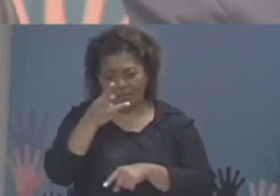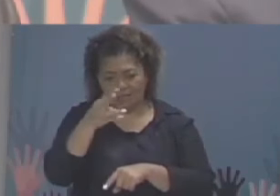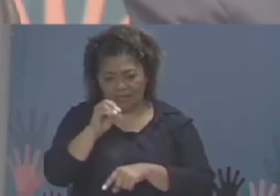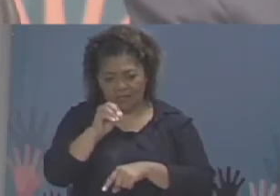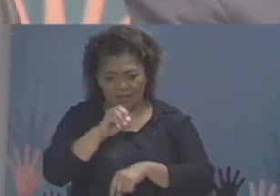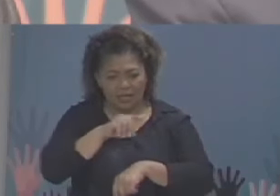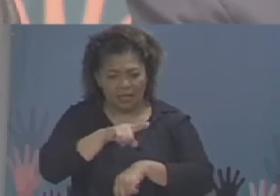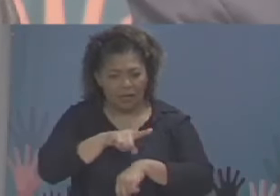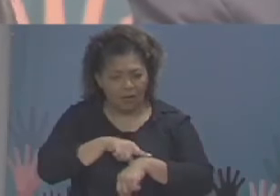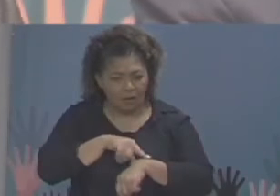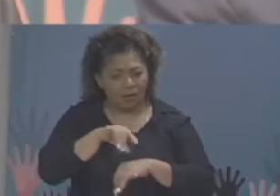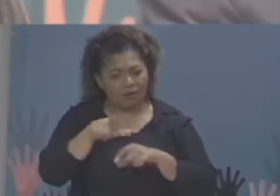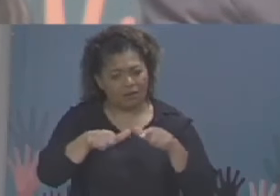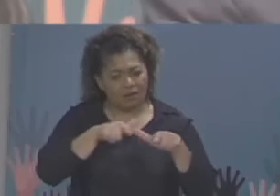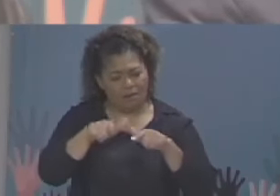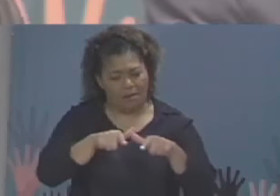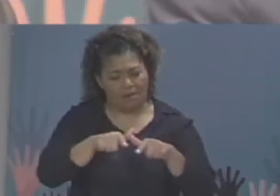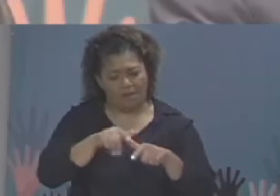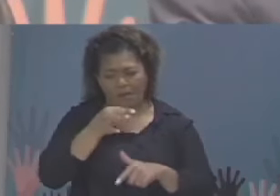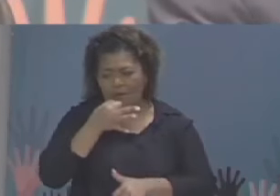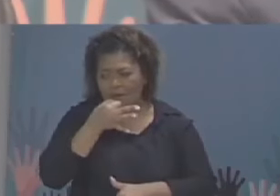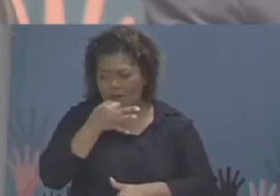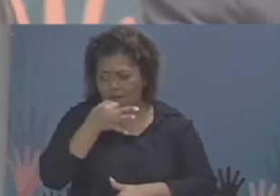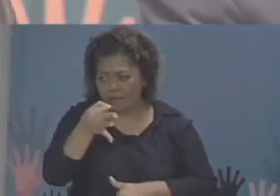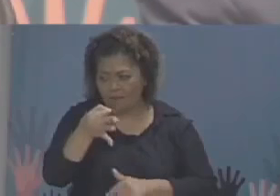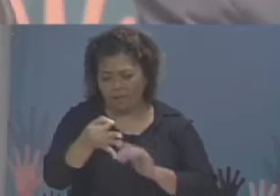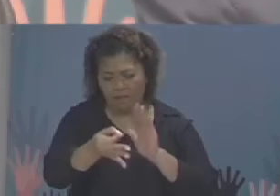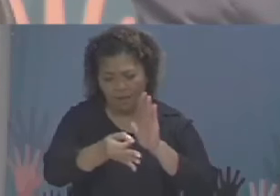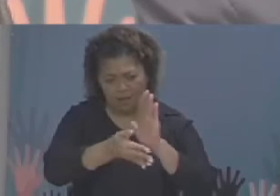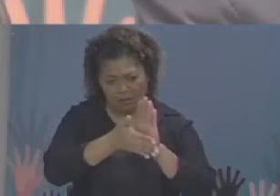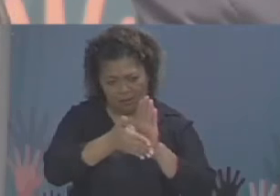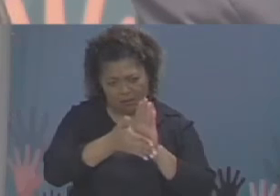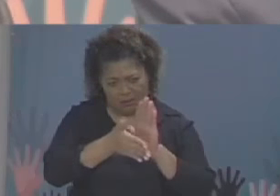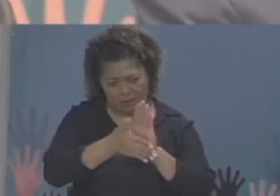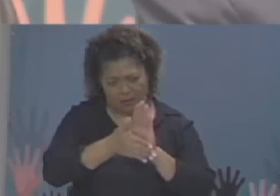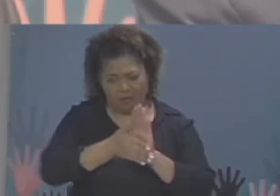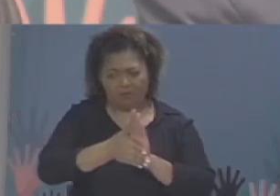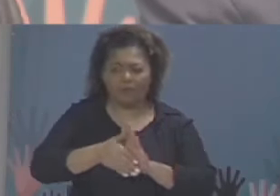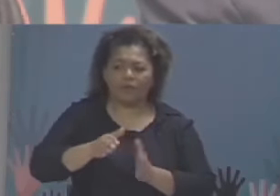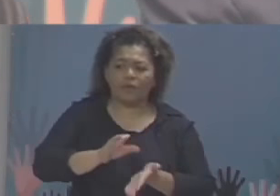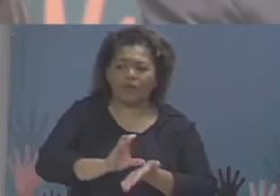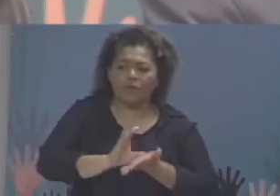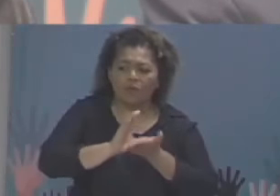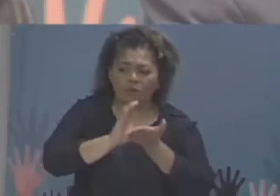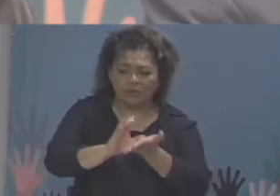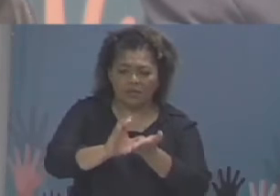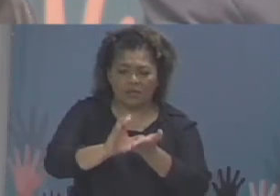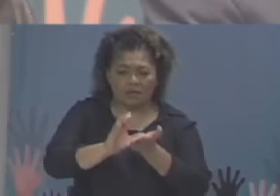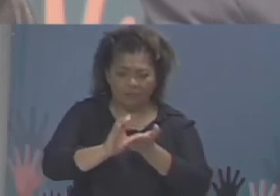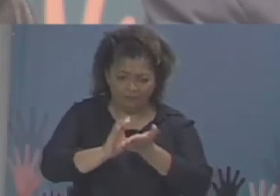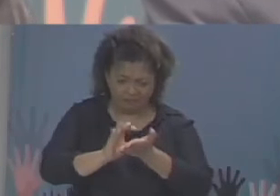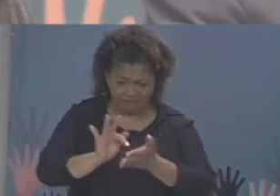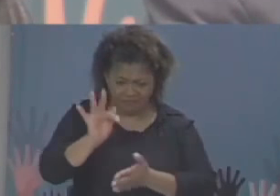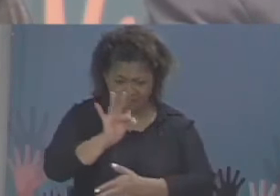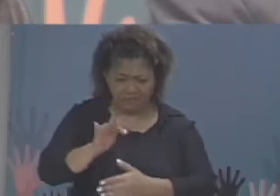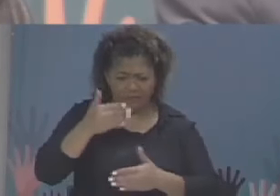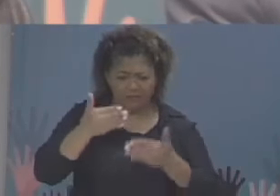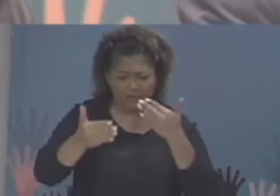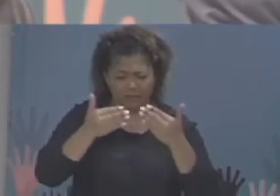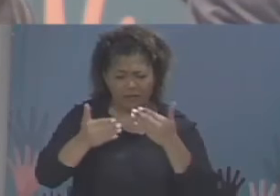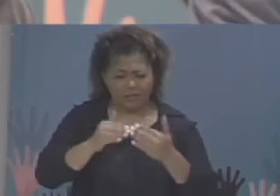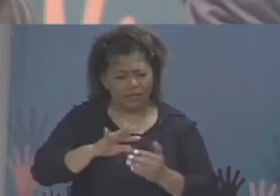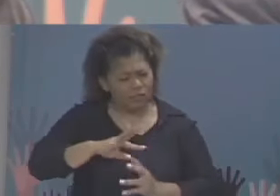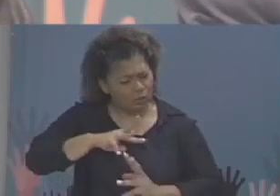uma proposta de fazer com que essa entidade, o Conselho Federal de Psicologia, bem como os Conselhos Regionais de Psicologia e as